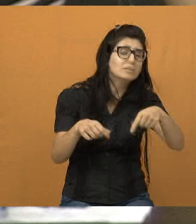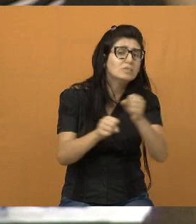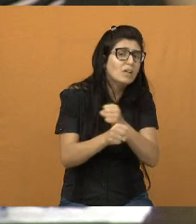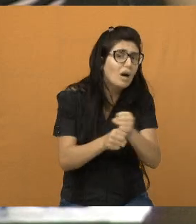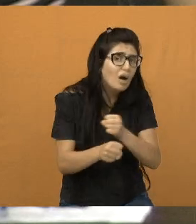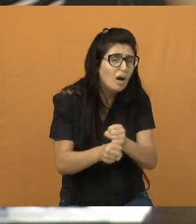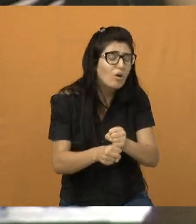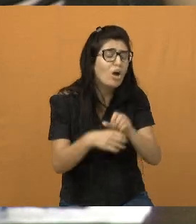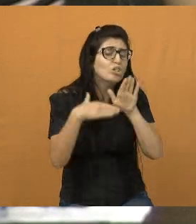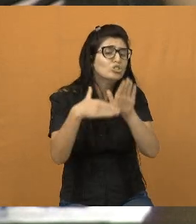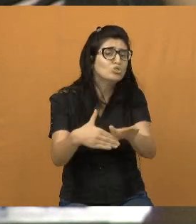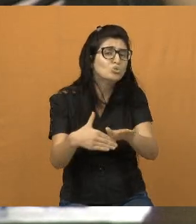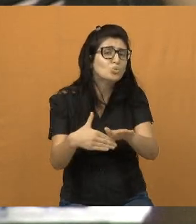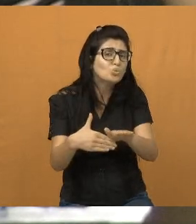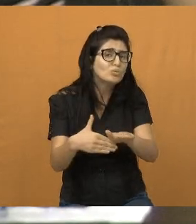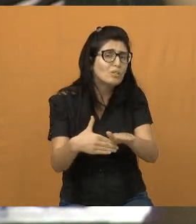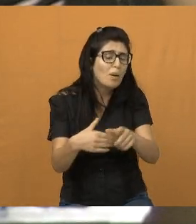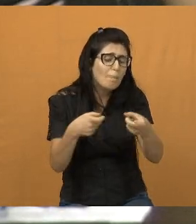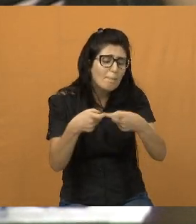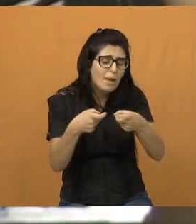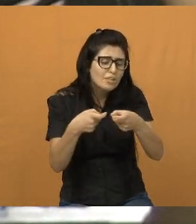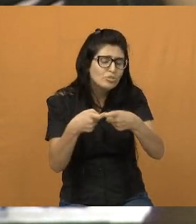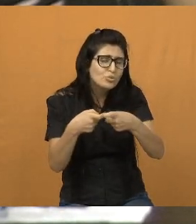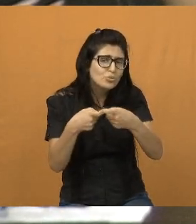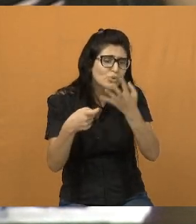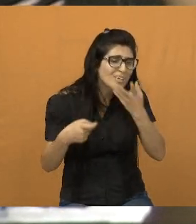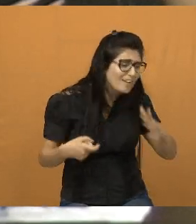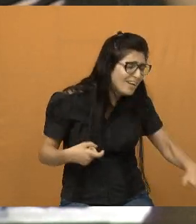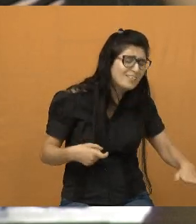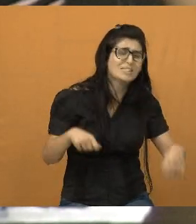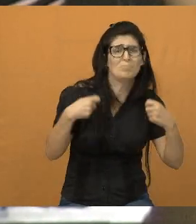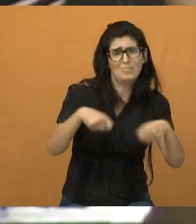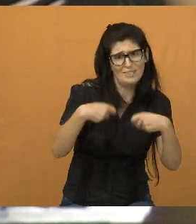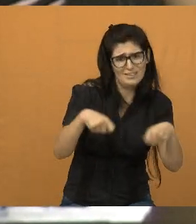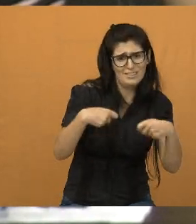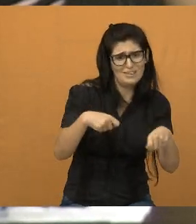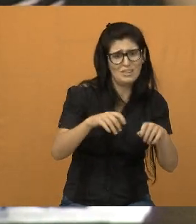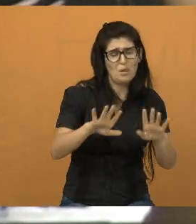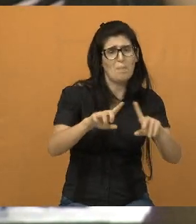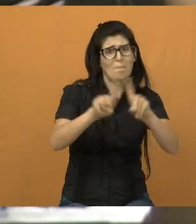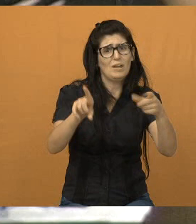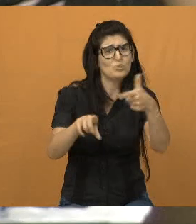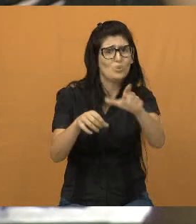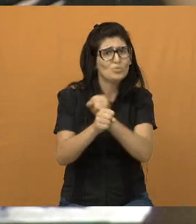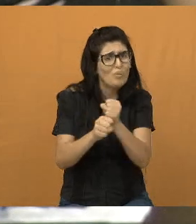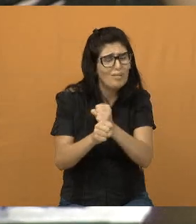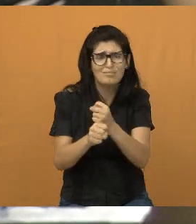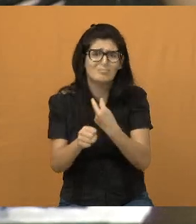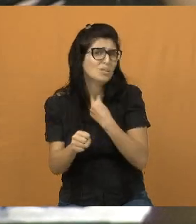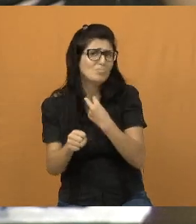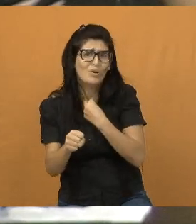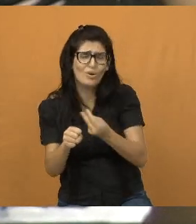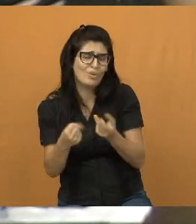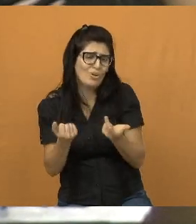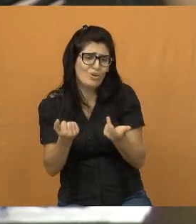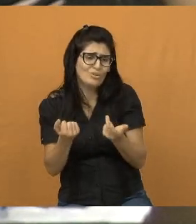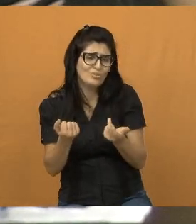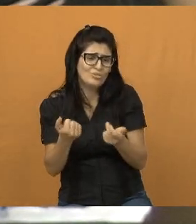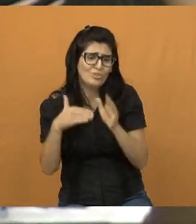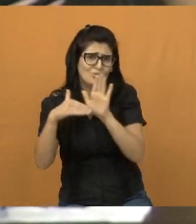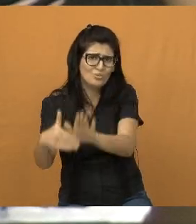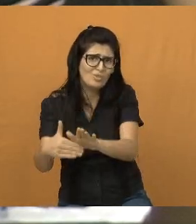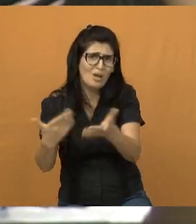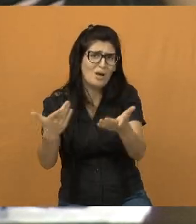o pediatra, que, às vezes, o ano que vem, o cirurgião pediátrico não vai poder, como ele tinha essa disponibilidade. E a fila